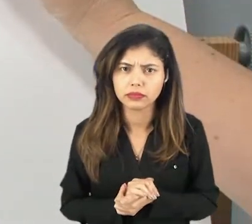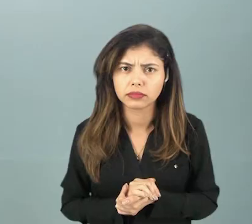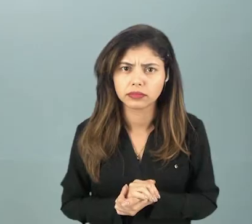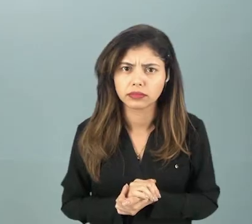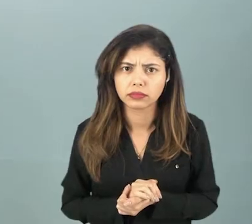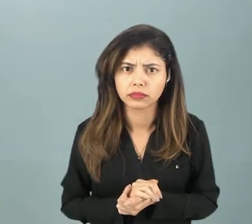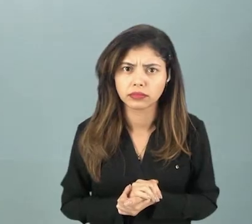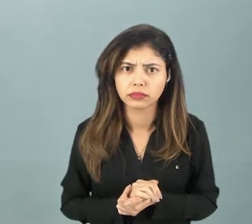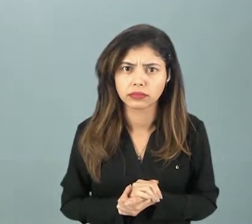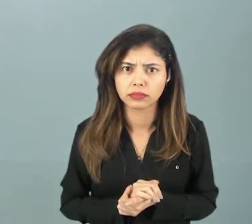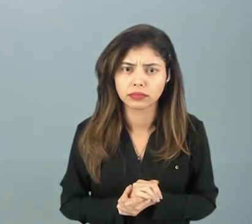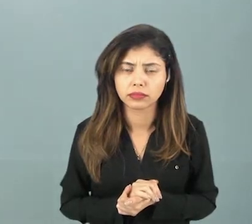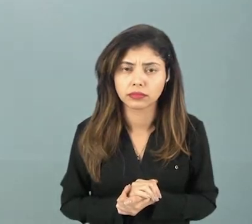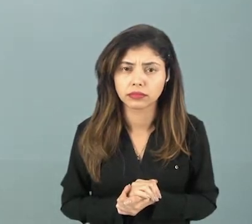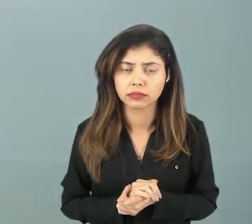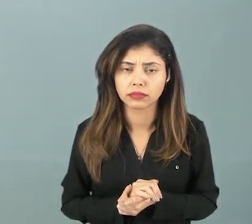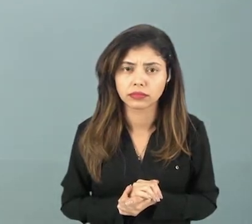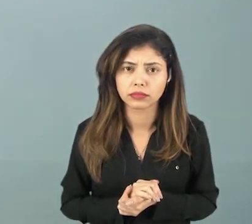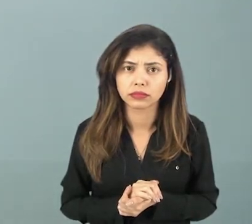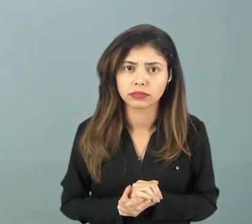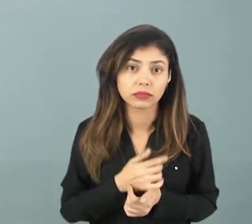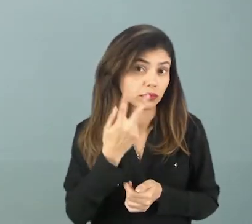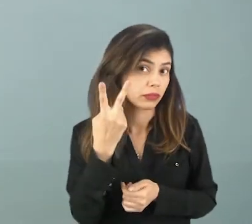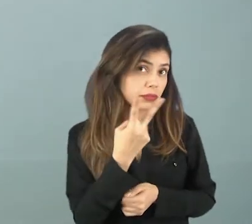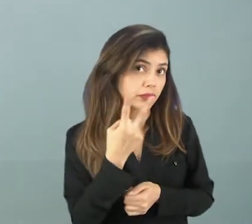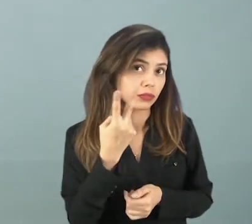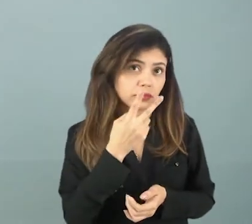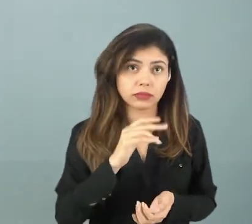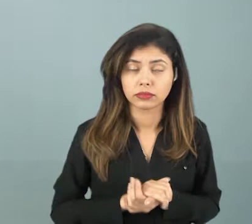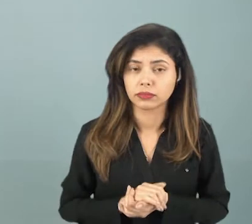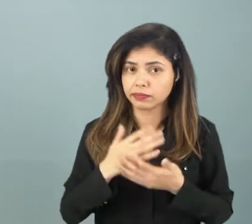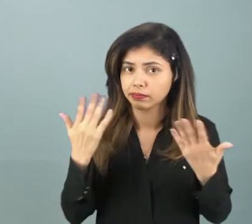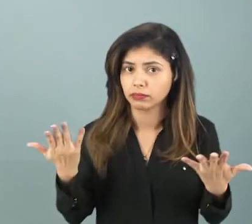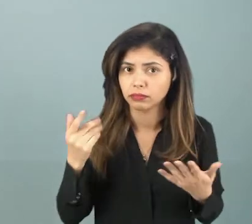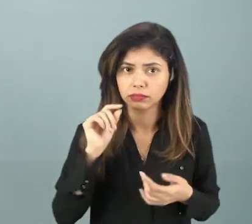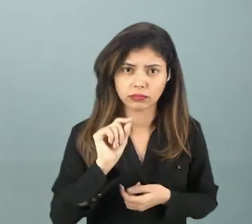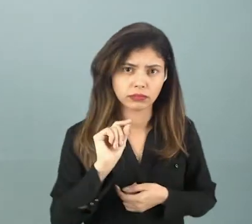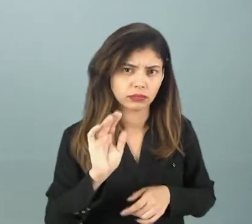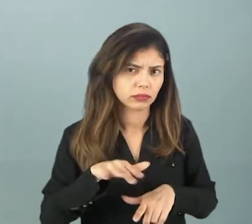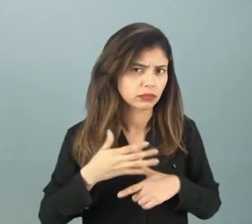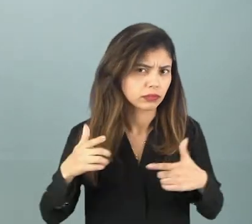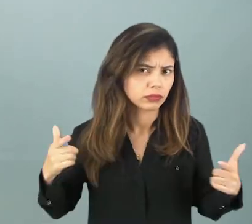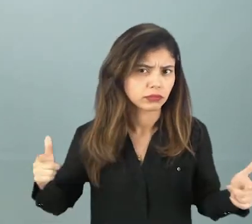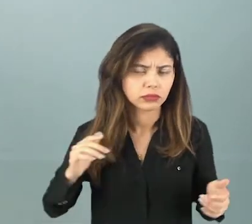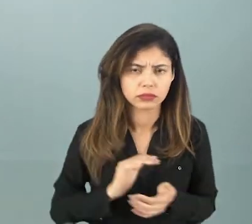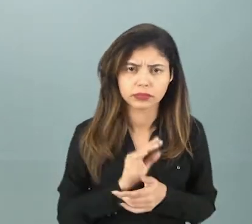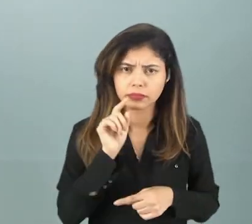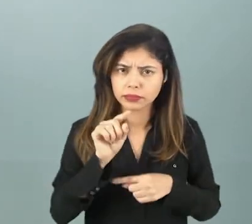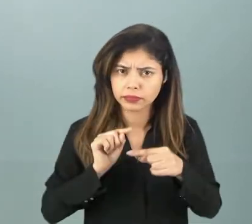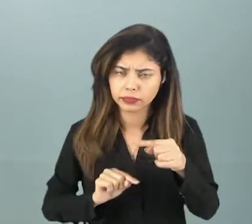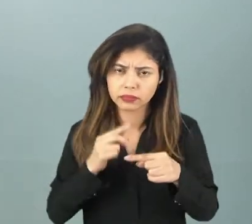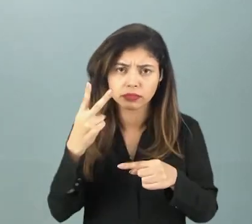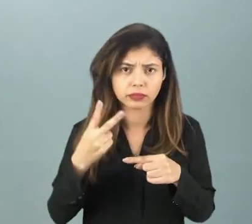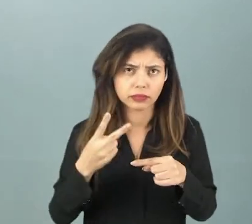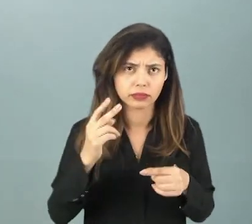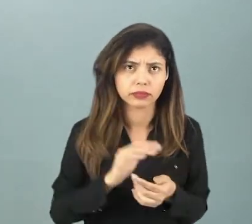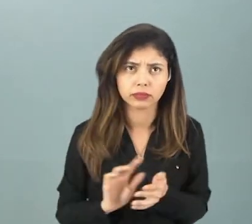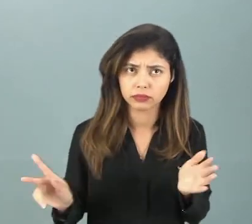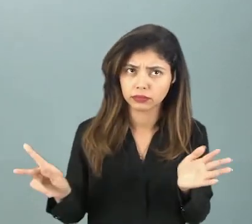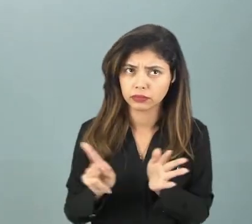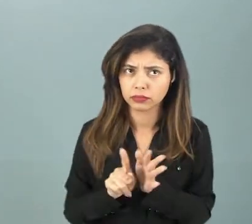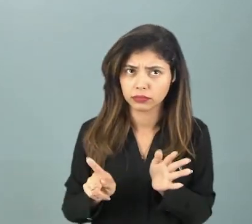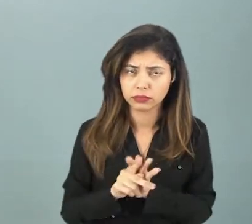divisível pelos dois algarismos, né? Então, aqui, ó, qual é o maior divisor de 2? É o